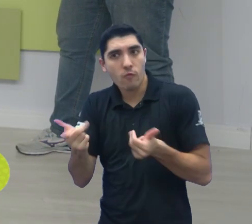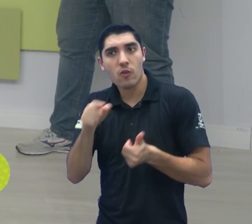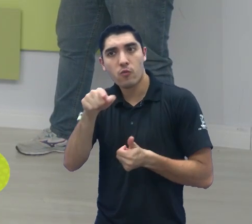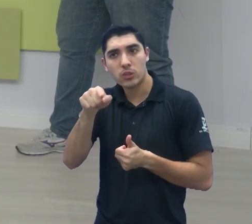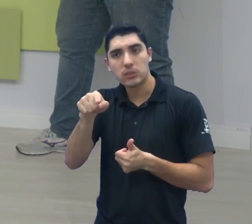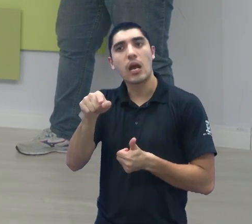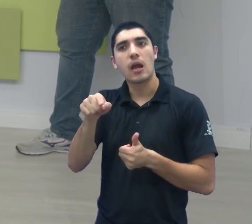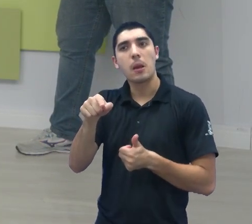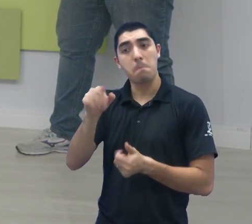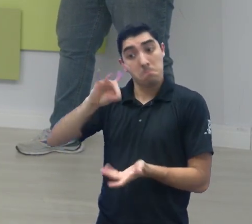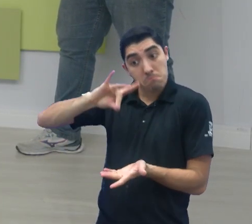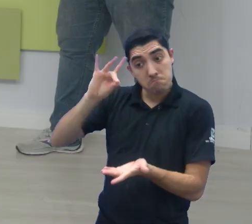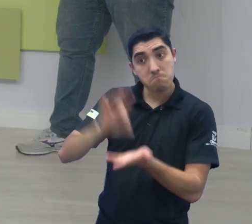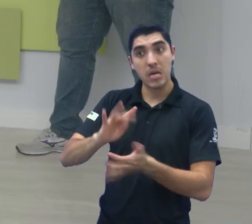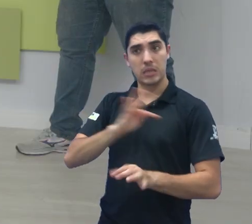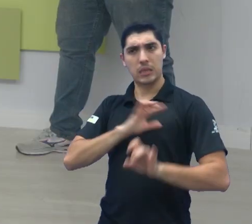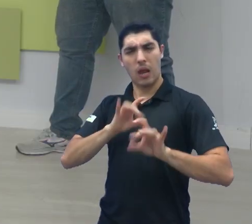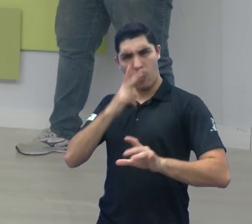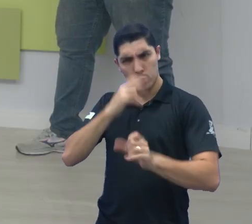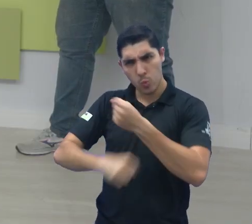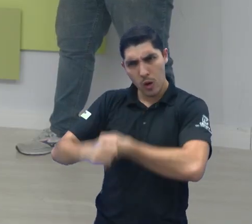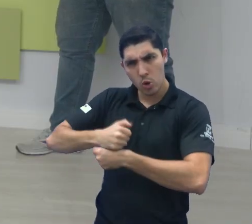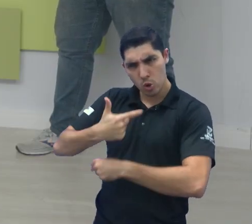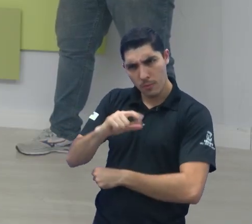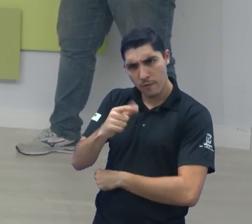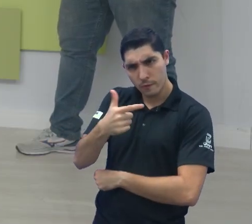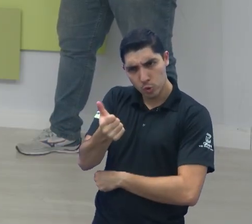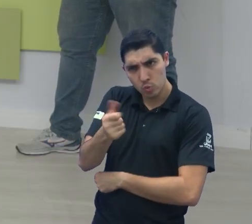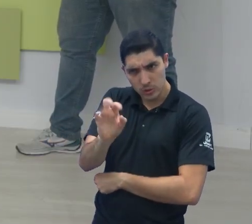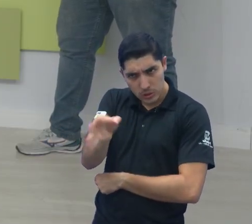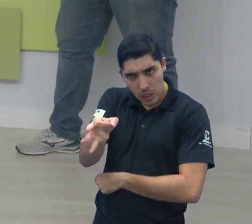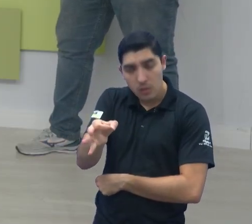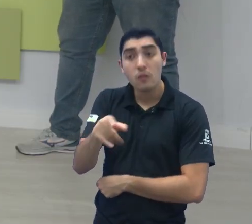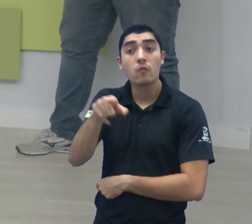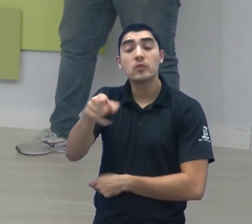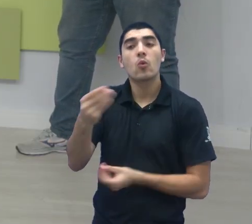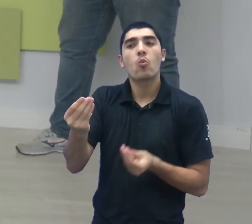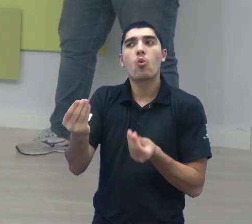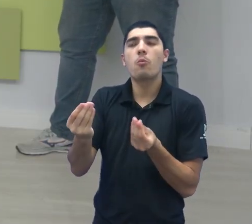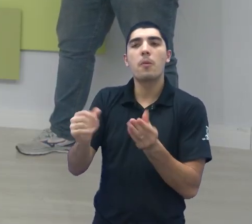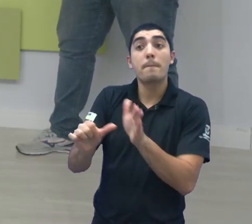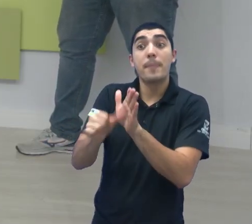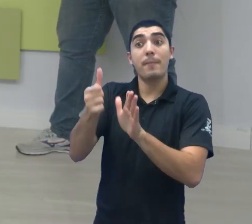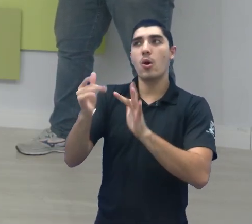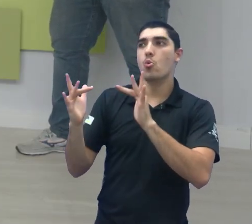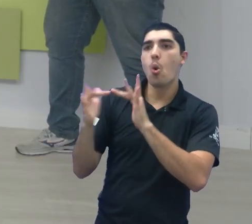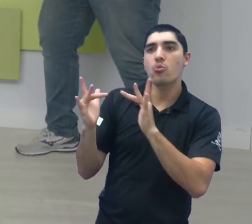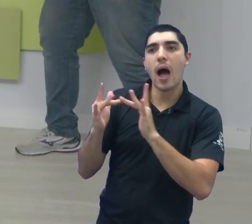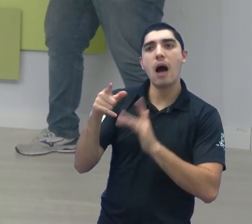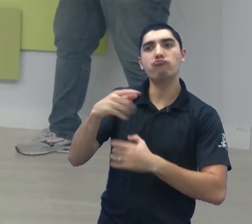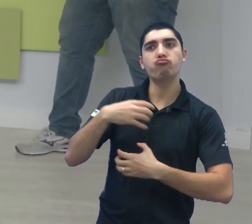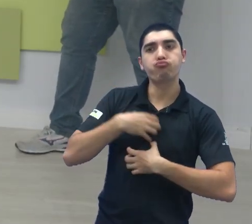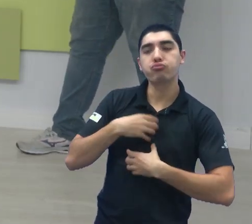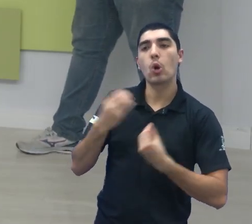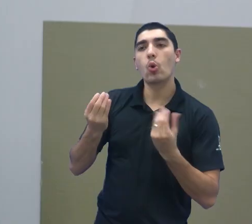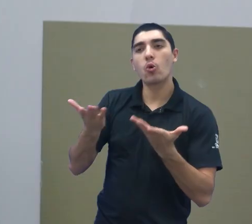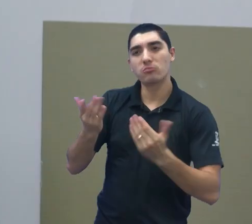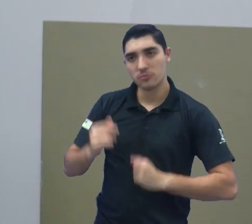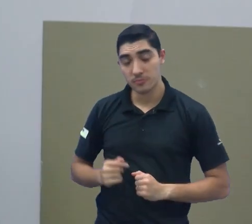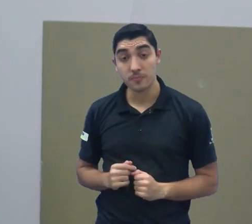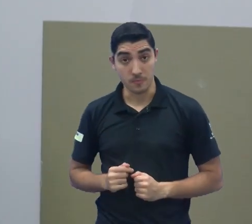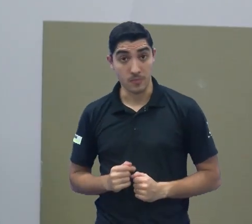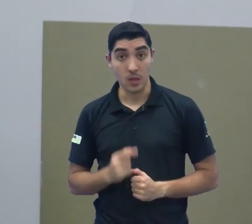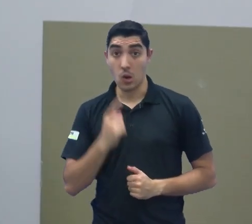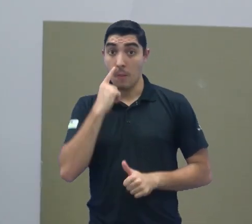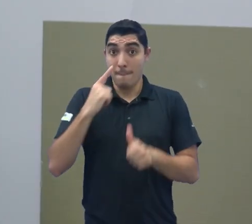2021. Você virou técnico da seleção. Como é que foi esse primeiro contato para a seleção brasileira em outras funções até chegar como técnico? No primeiro momento